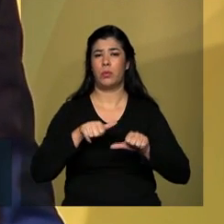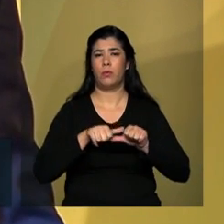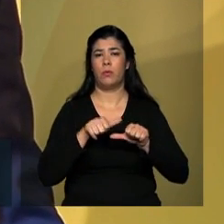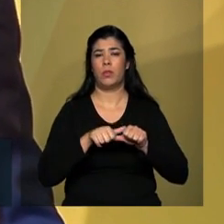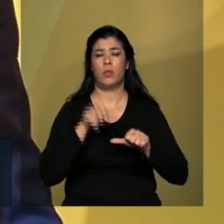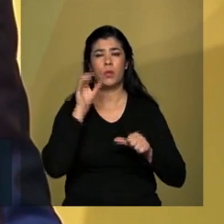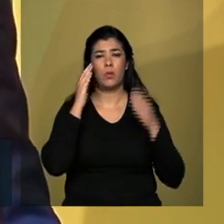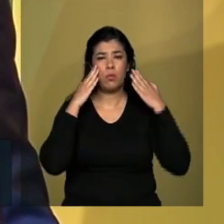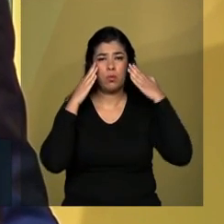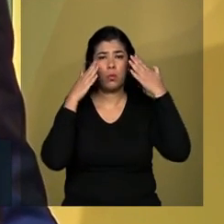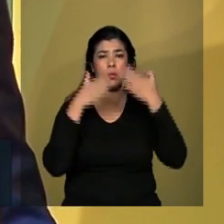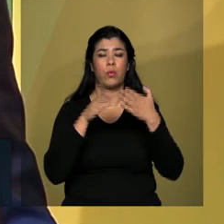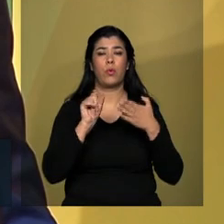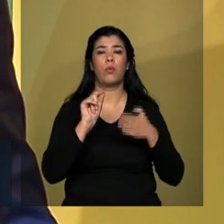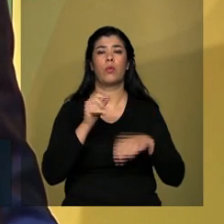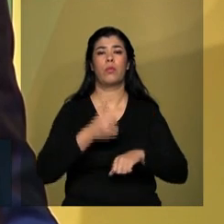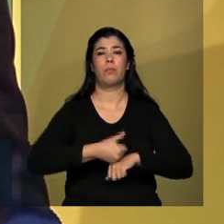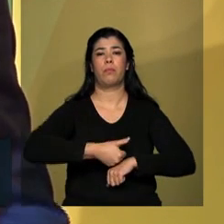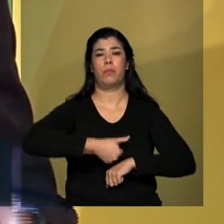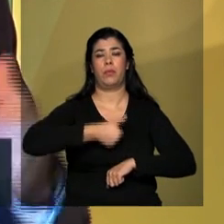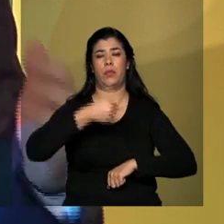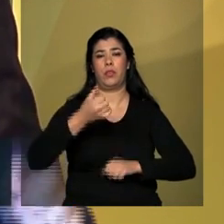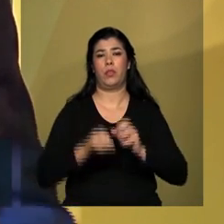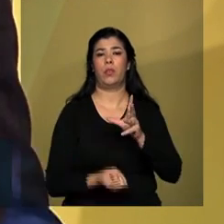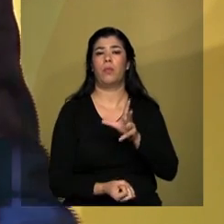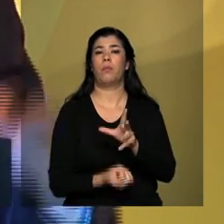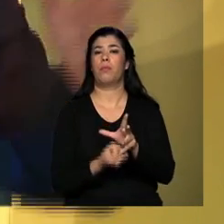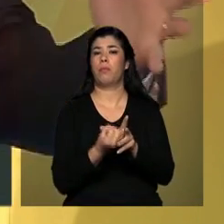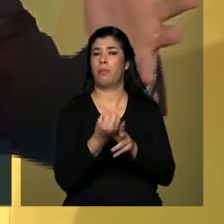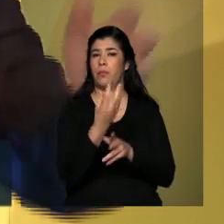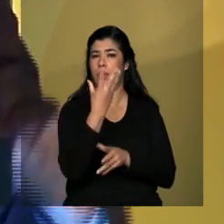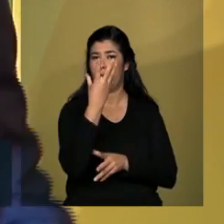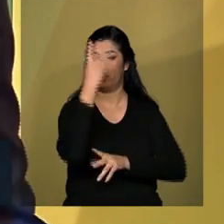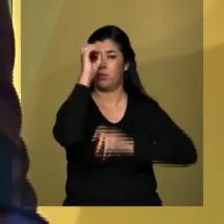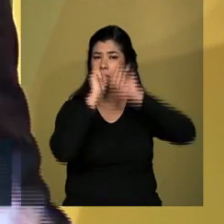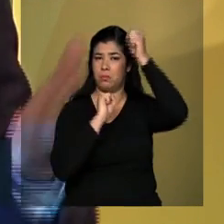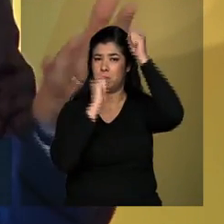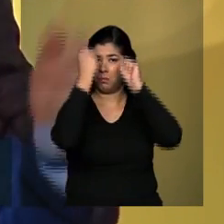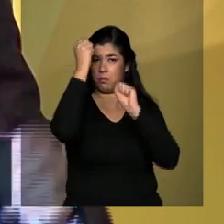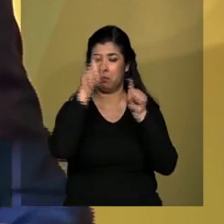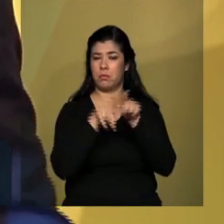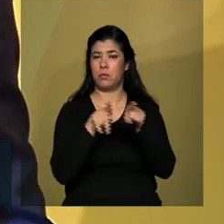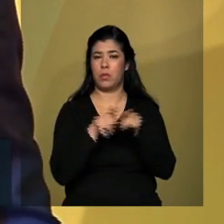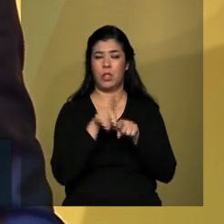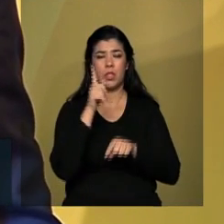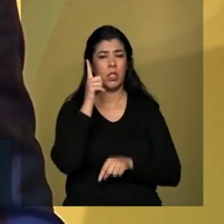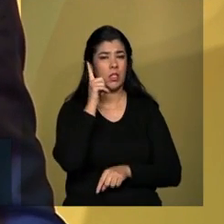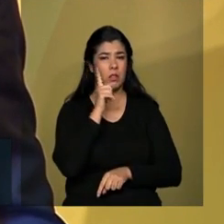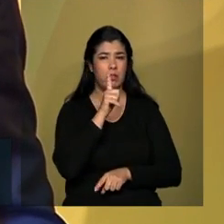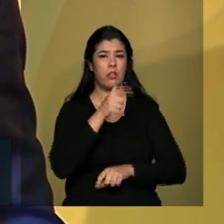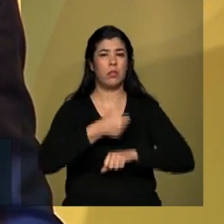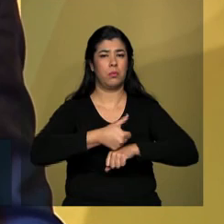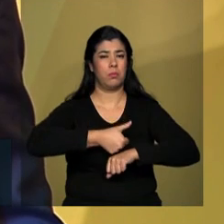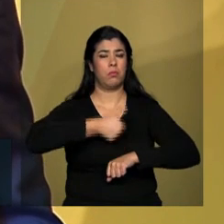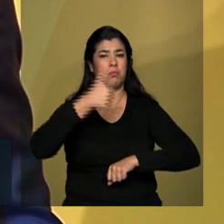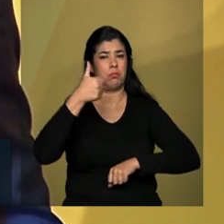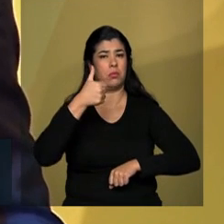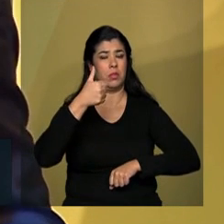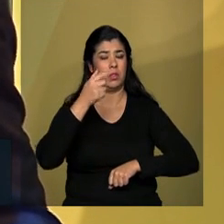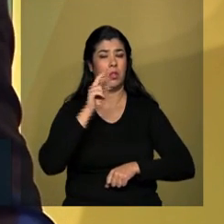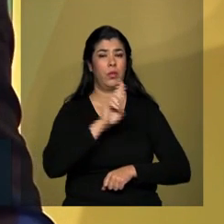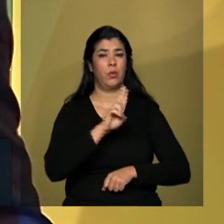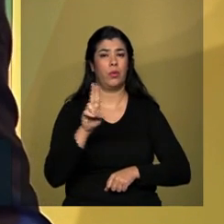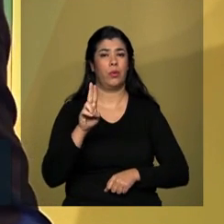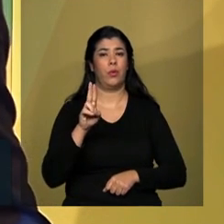foco principal disto é na melhoria da produtividade do Brasil. Há muitos ganhos de produtividade ao alcance da mão, que se